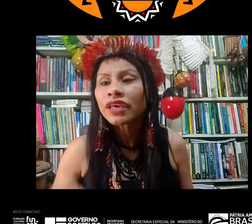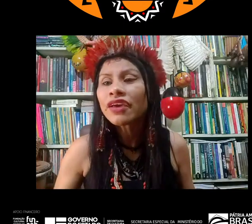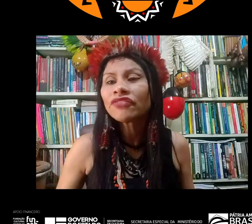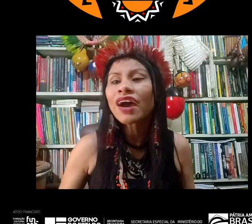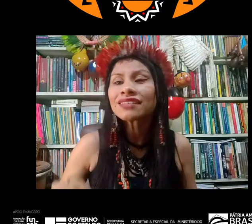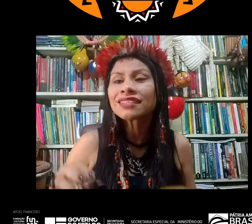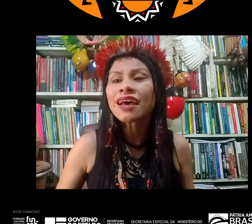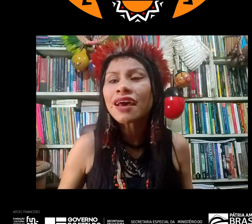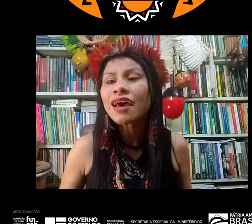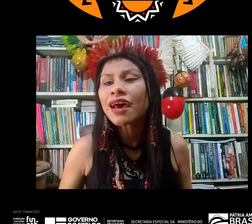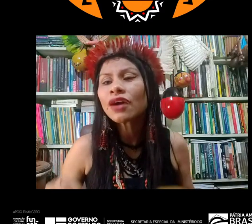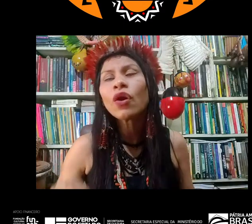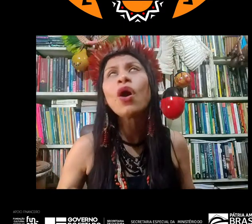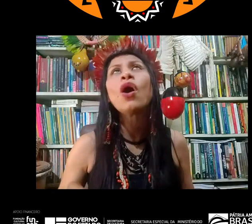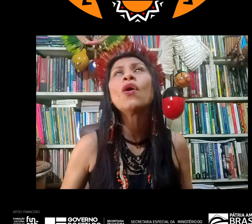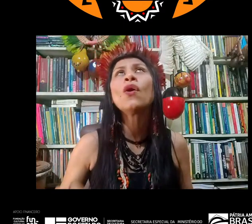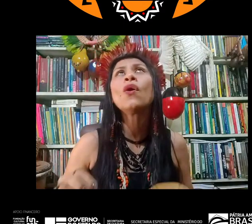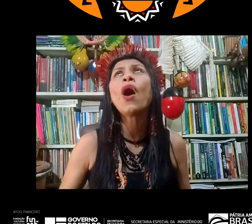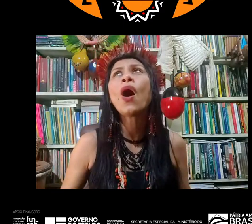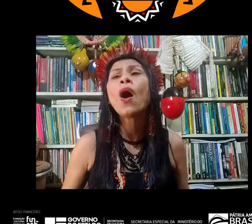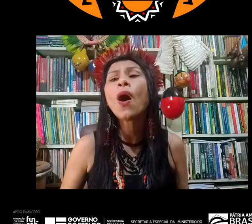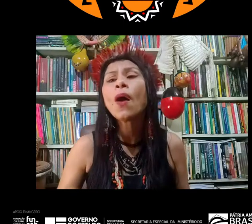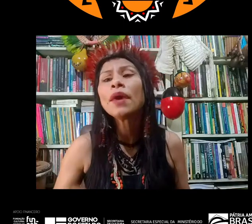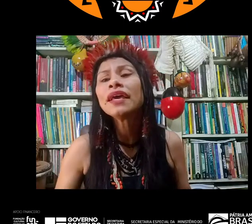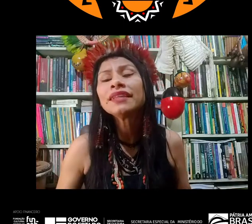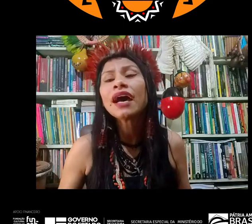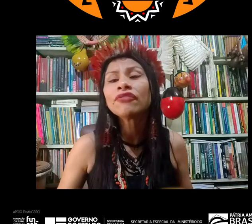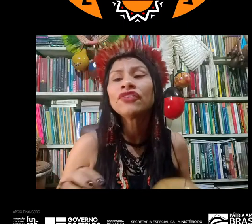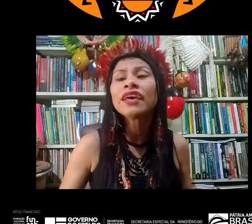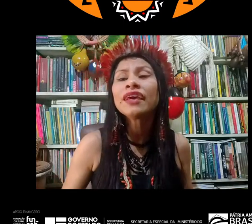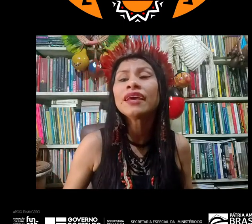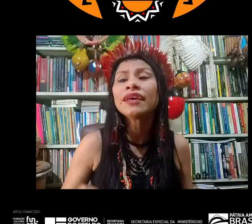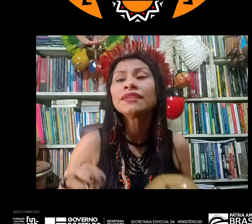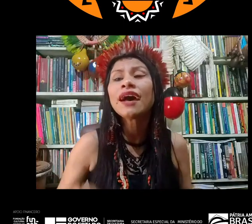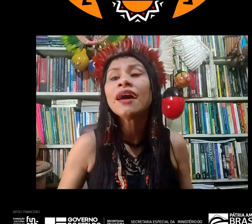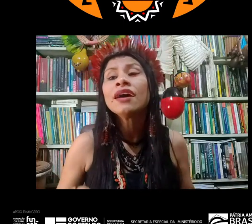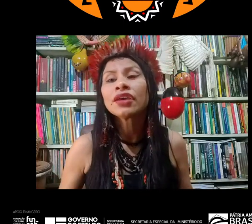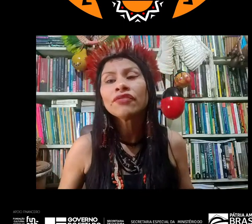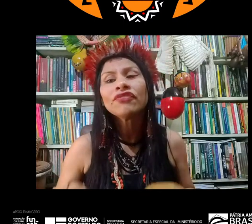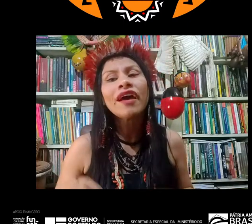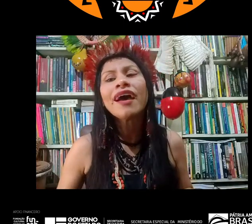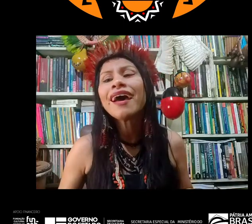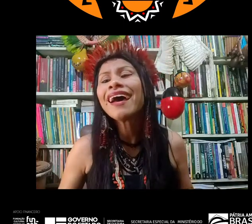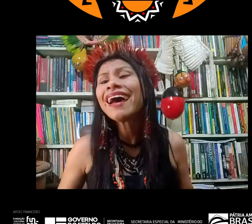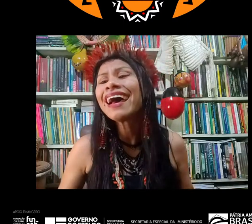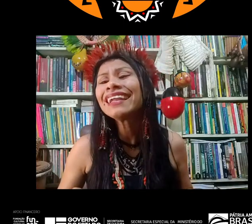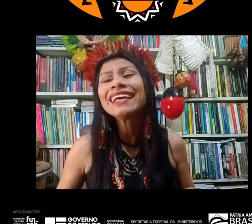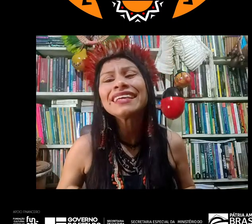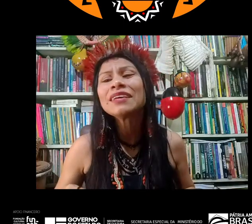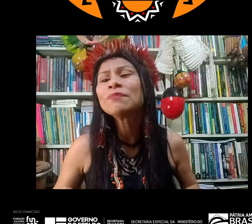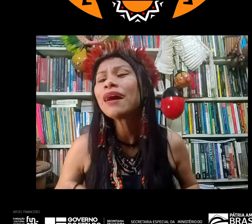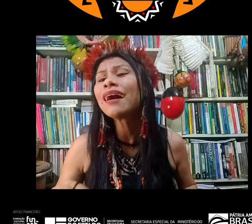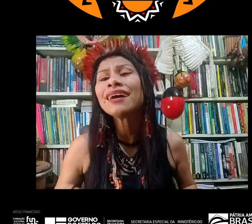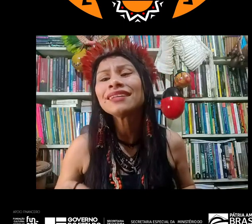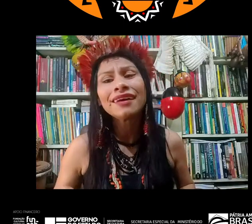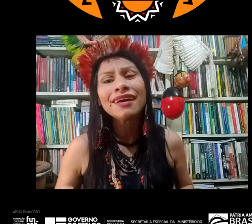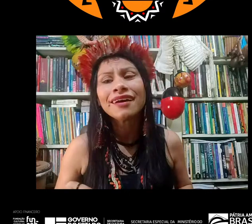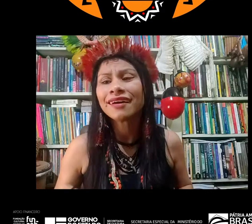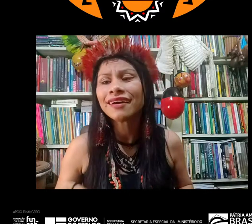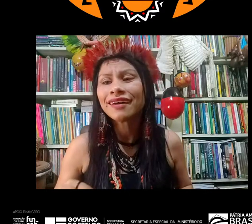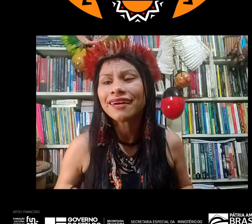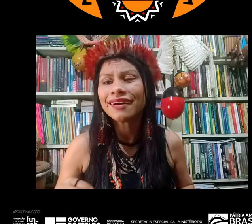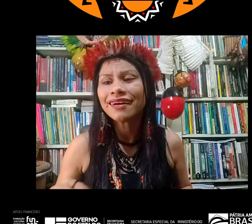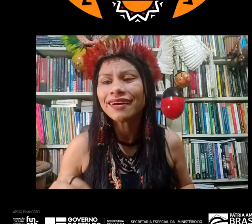quer? O que fazer com na vida que pele, que